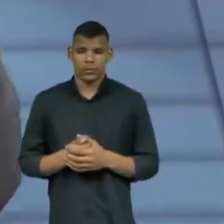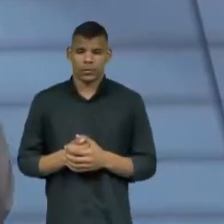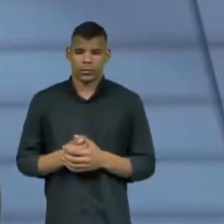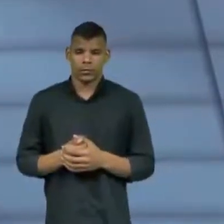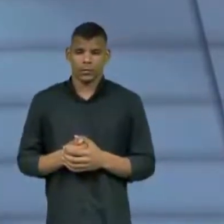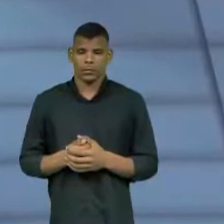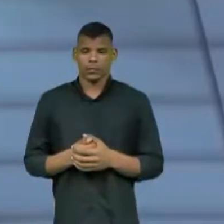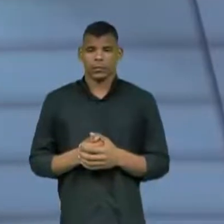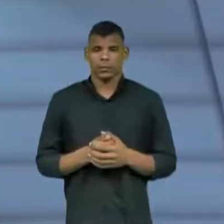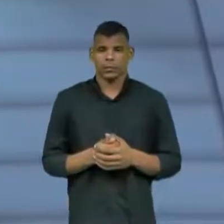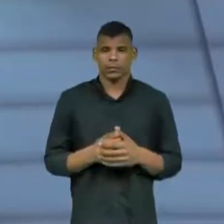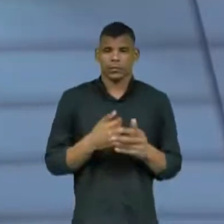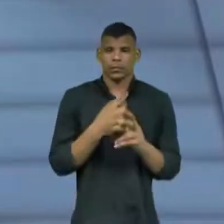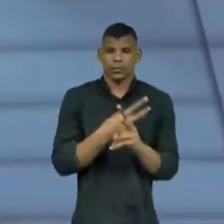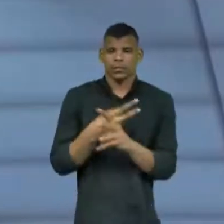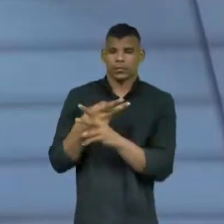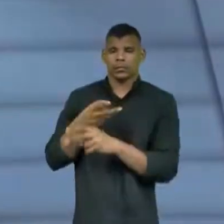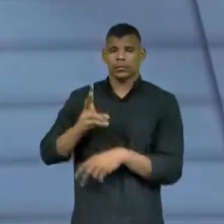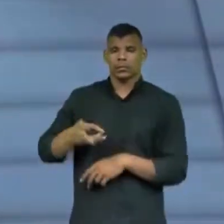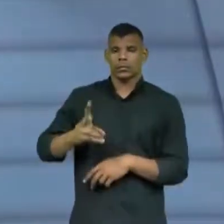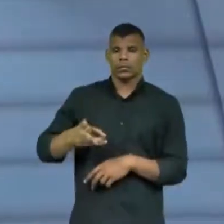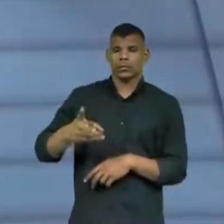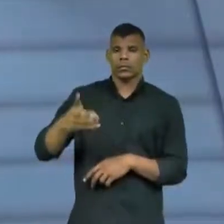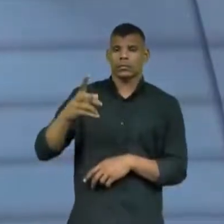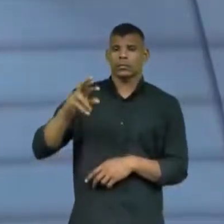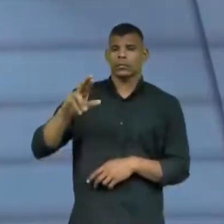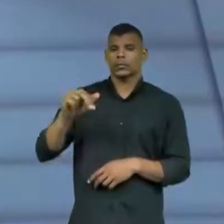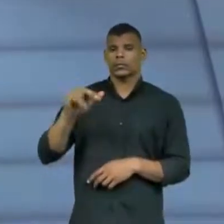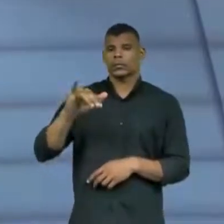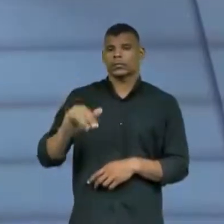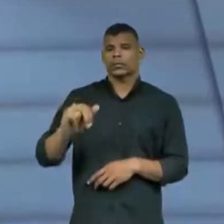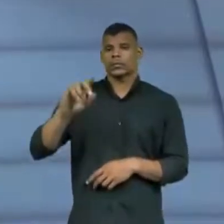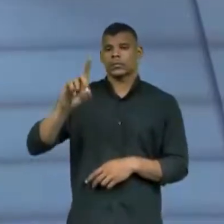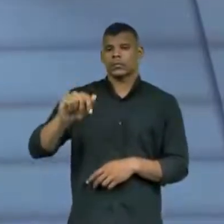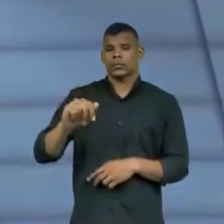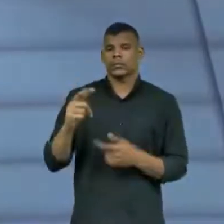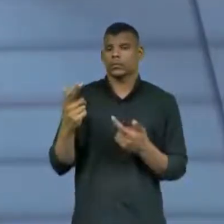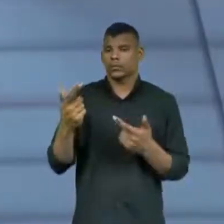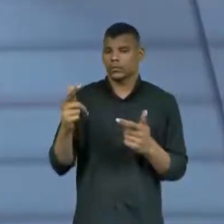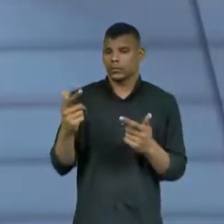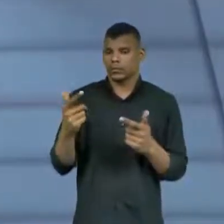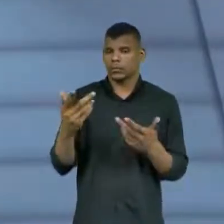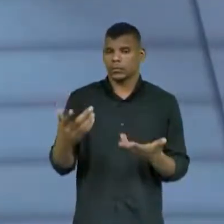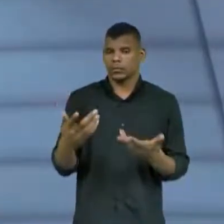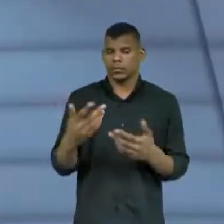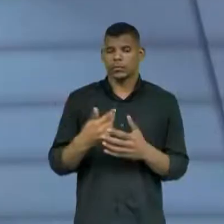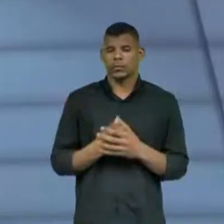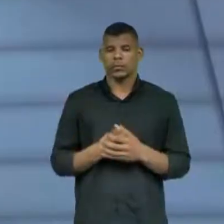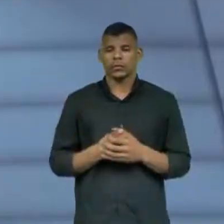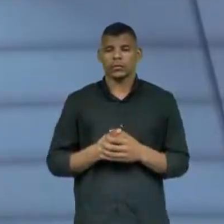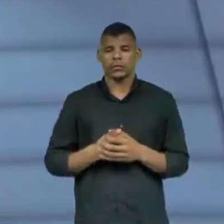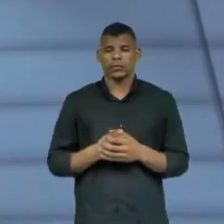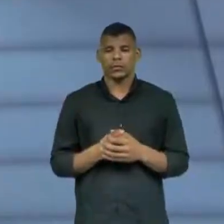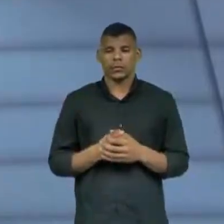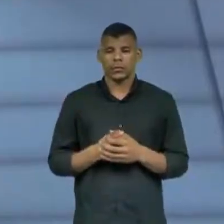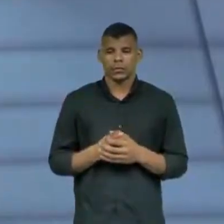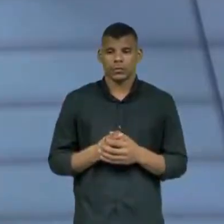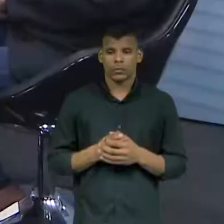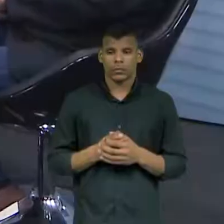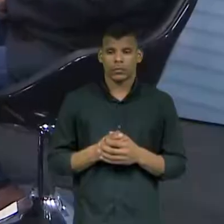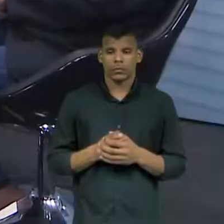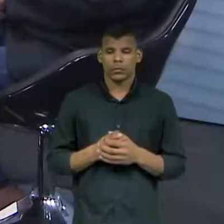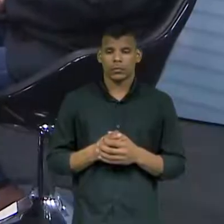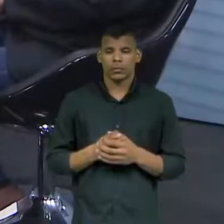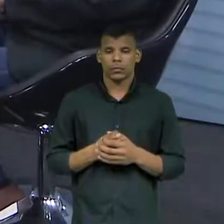Ventos constantes, ventos que não têm rajadas. Então, realmente... Isso não derruba, né? Se tiver rajada, se tiver uma tempestade,